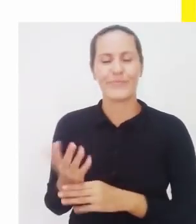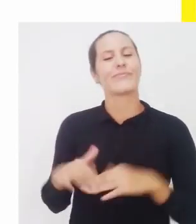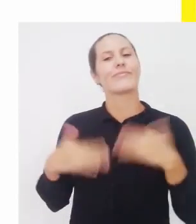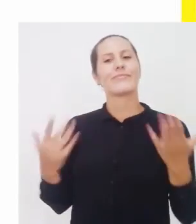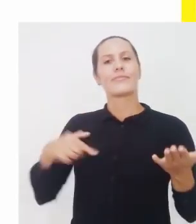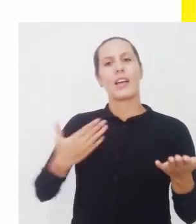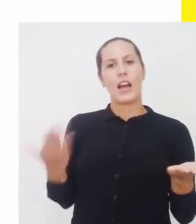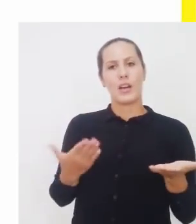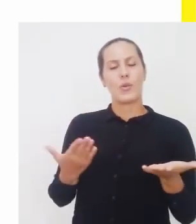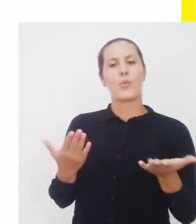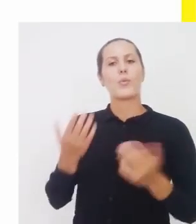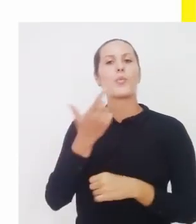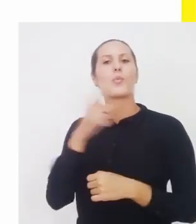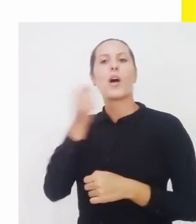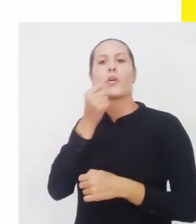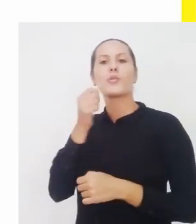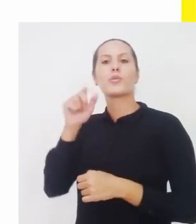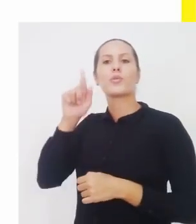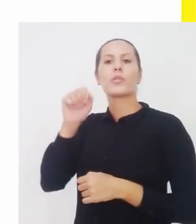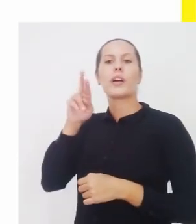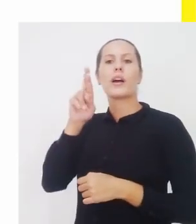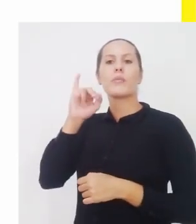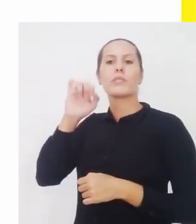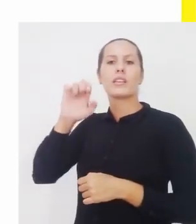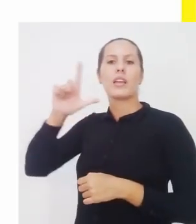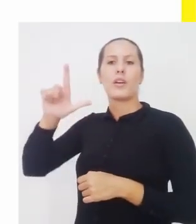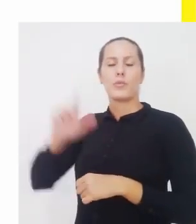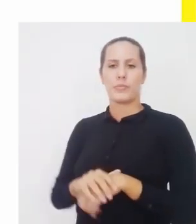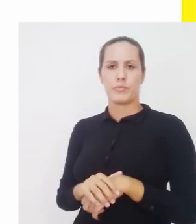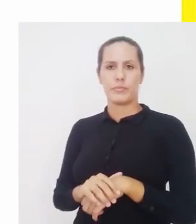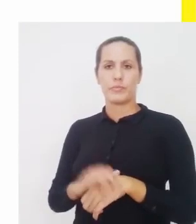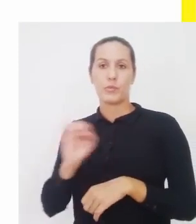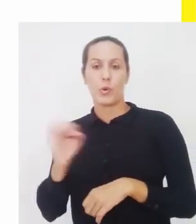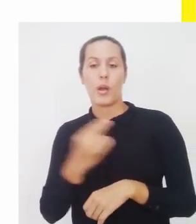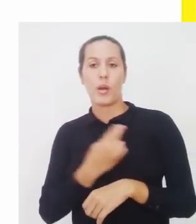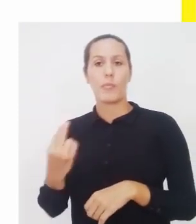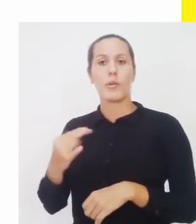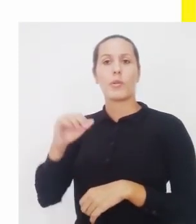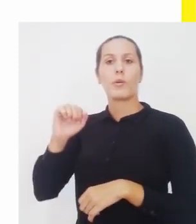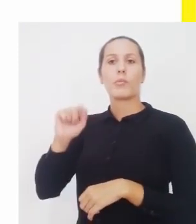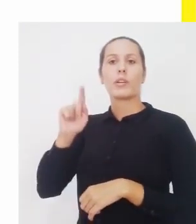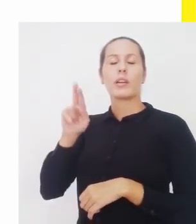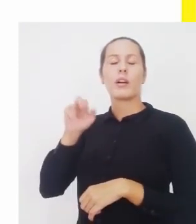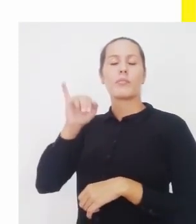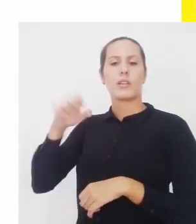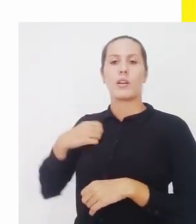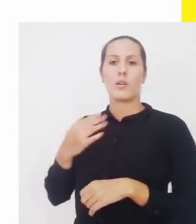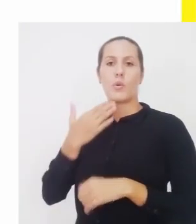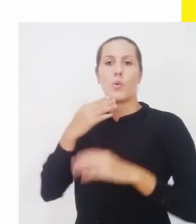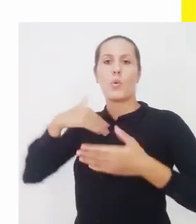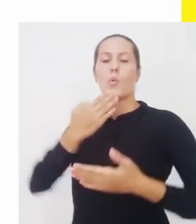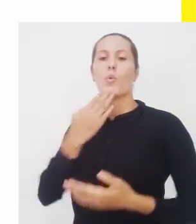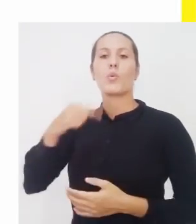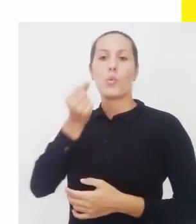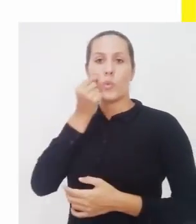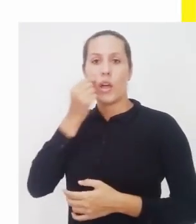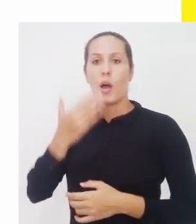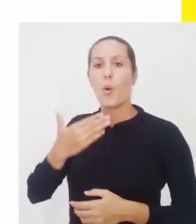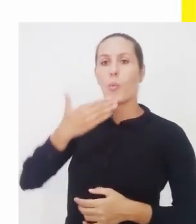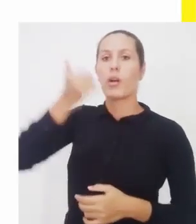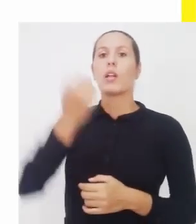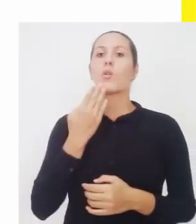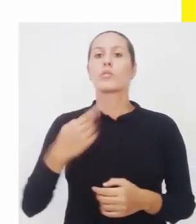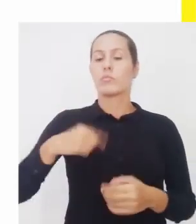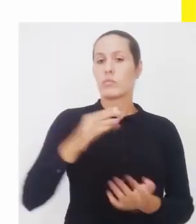da presença feminina no estádio com sua mascote. A Paula usou um argumento aí de estética, afirmando que a combinação